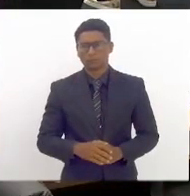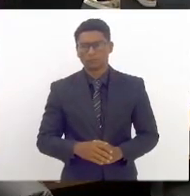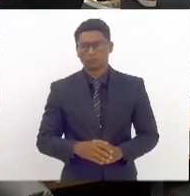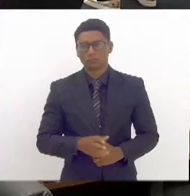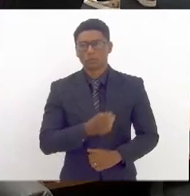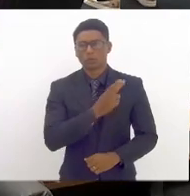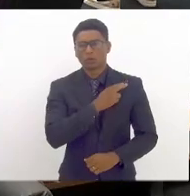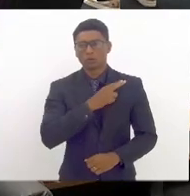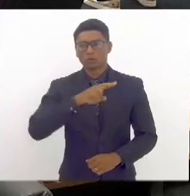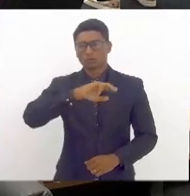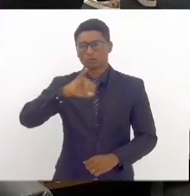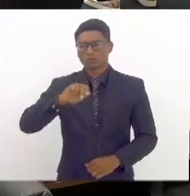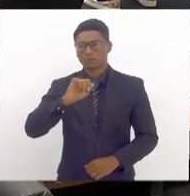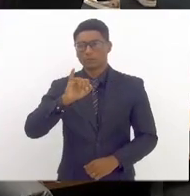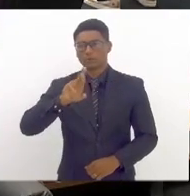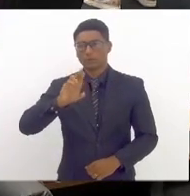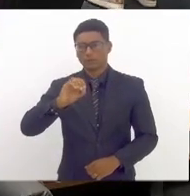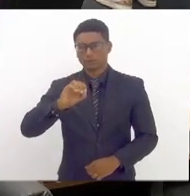Jairo?